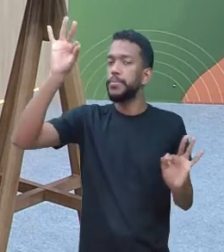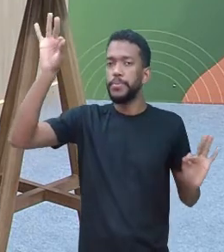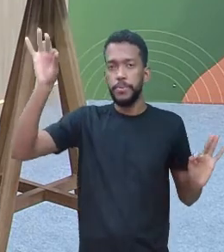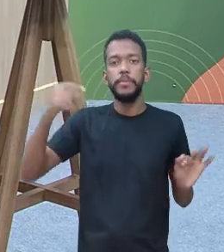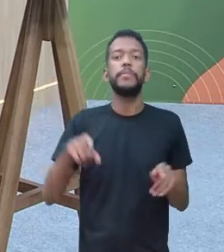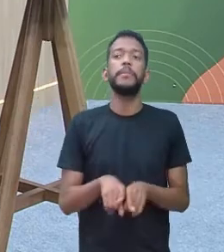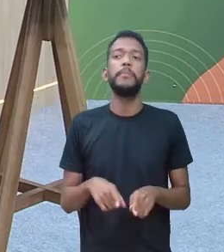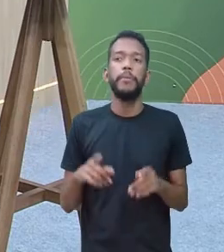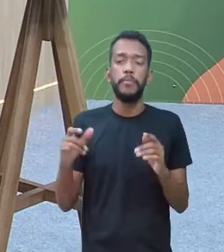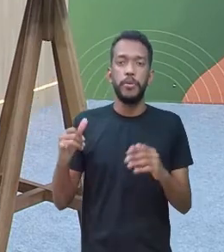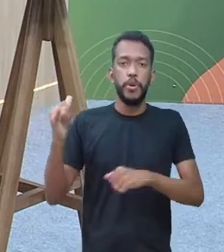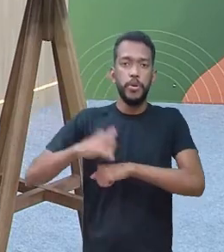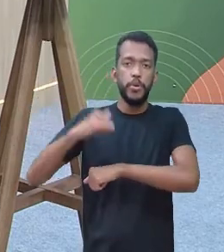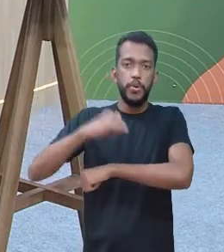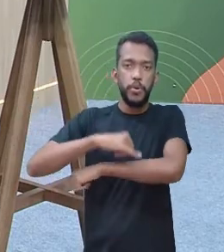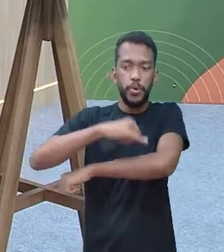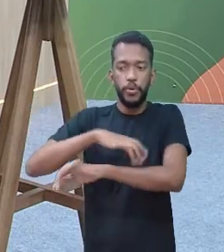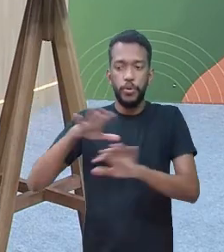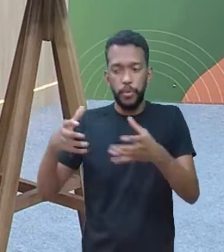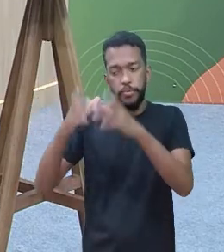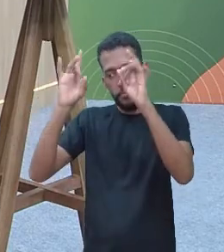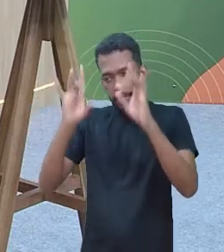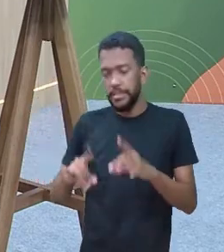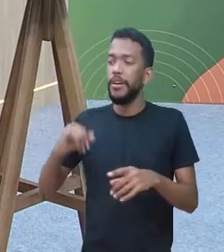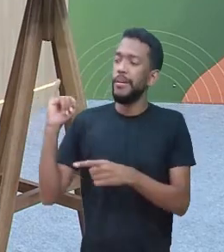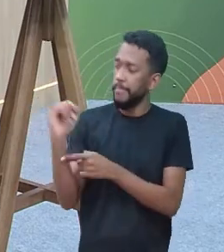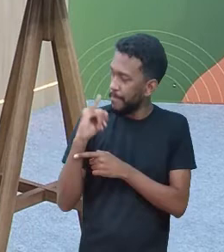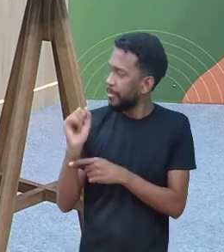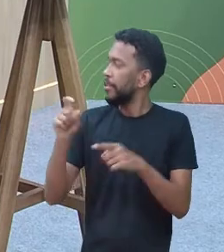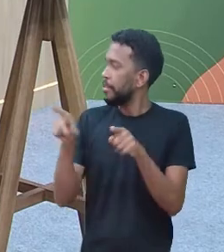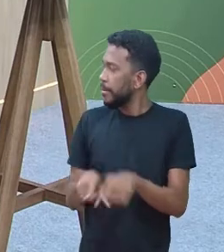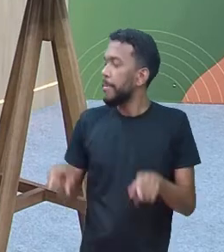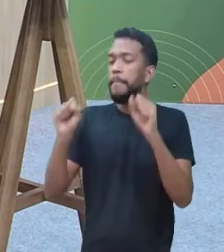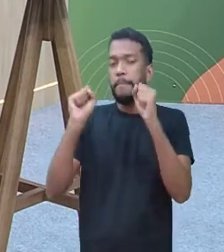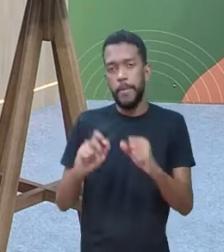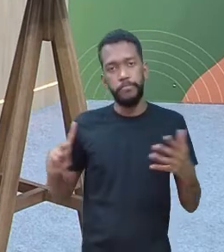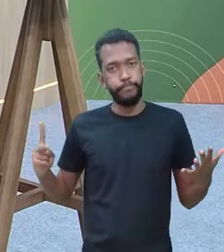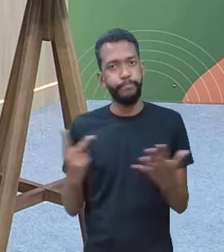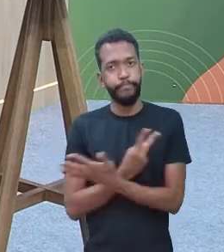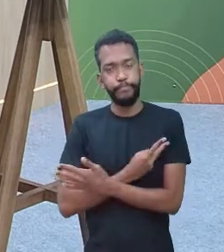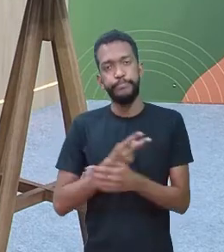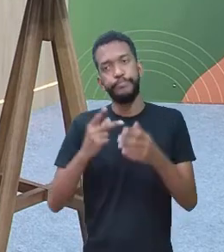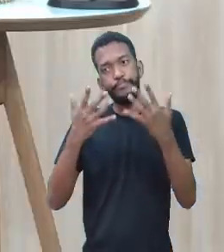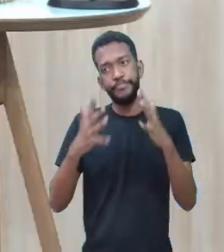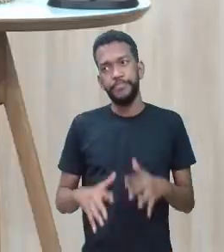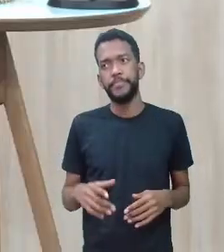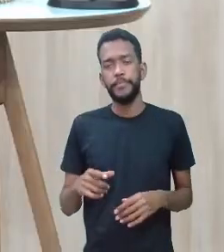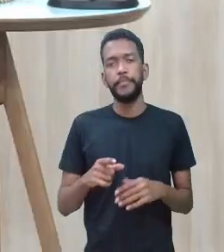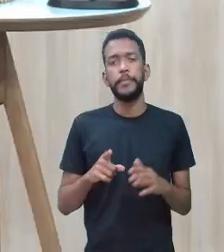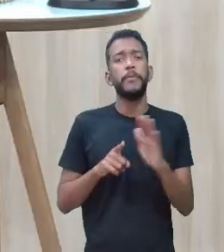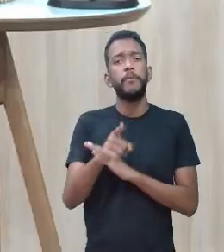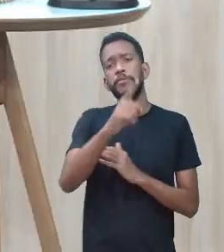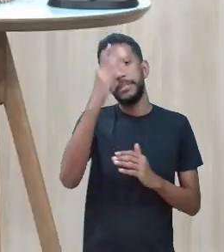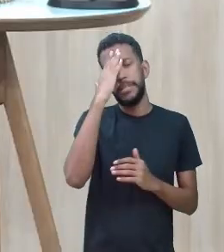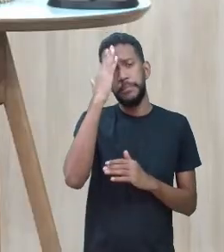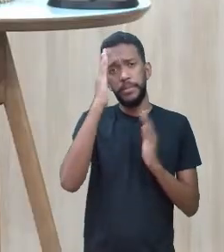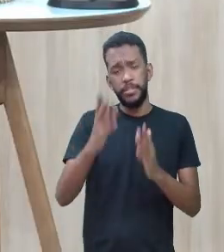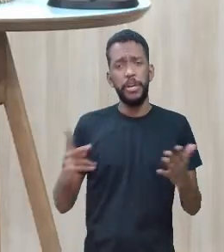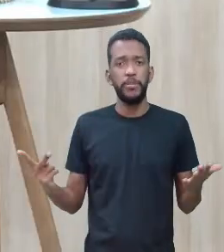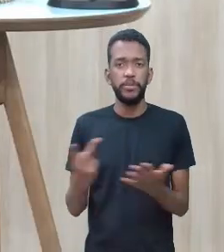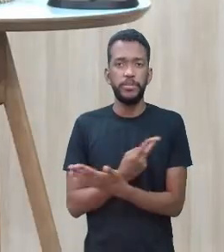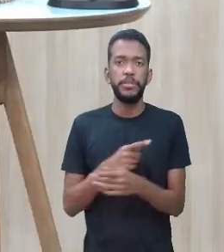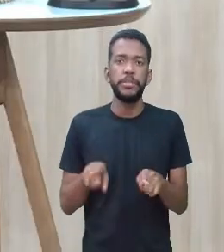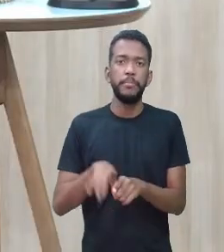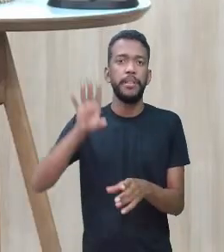um grupo tão especial, tão importante, também pode causar o desequilíbrio. Vocês sabiam que aconteceu isso também na